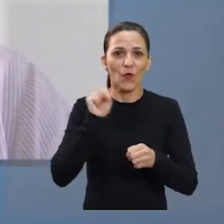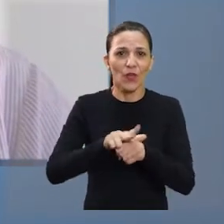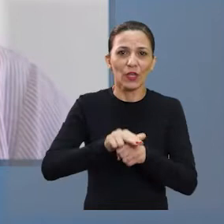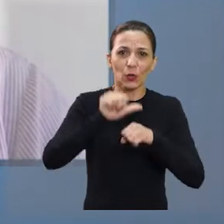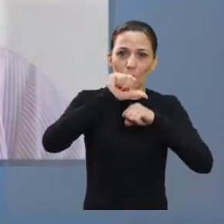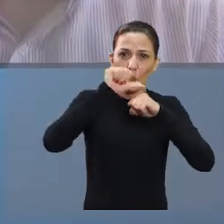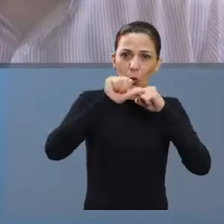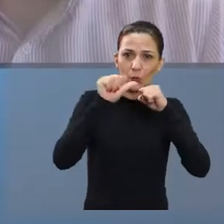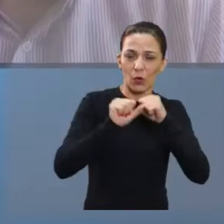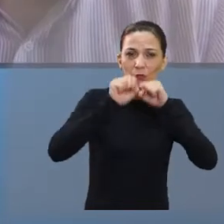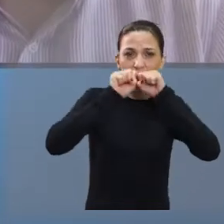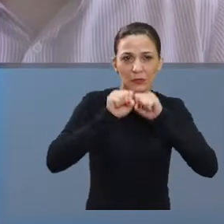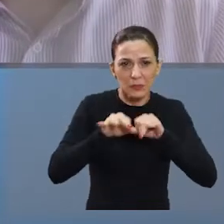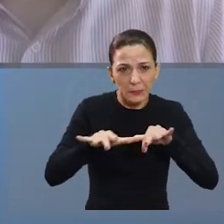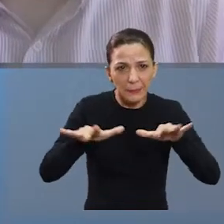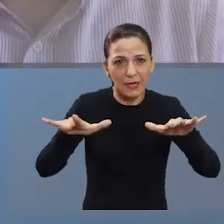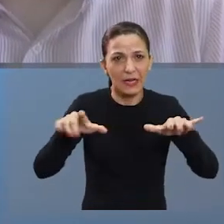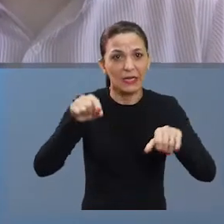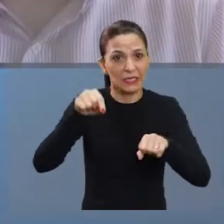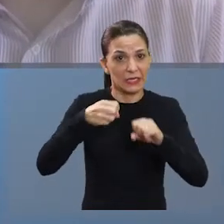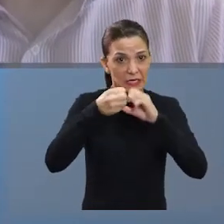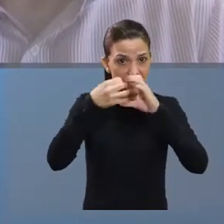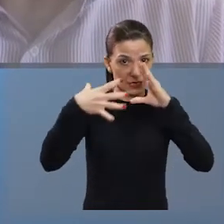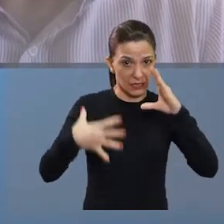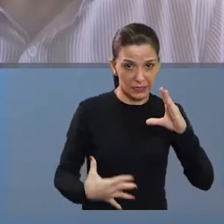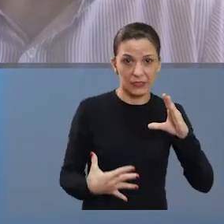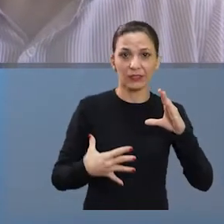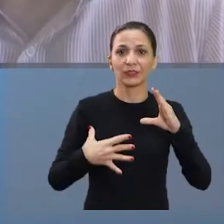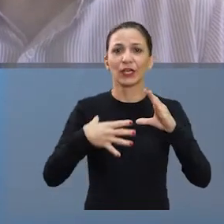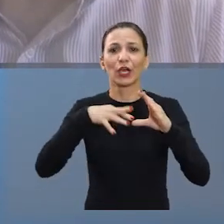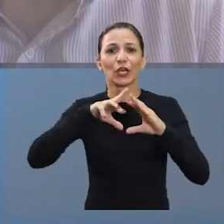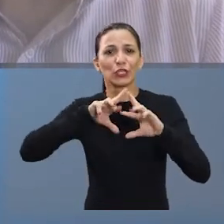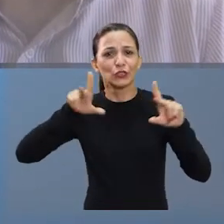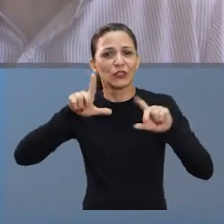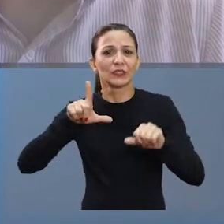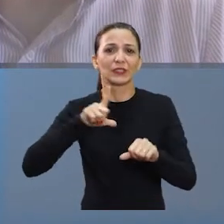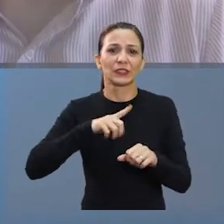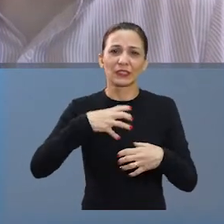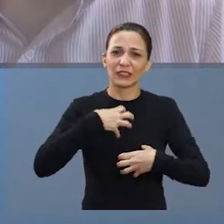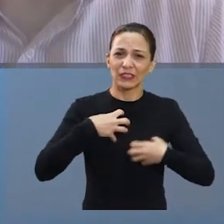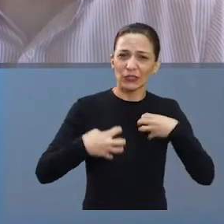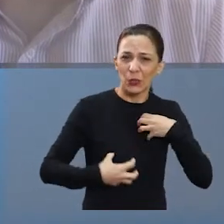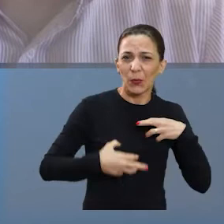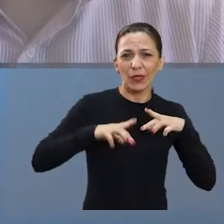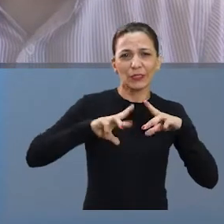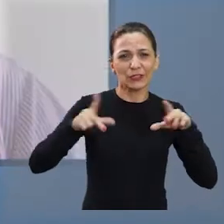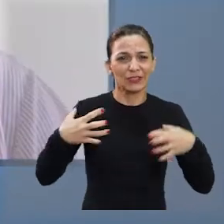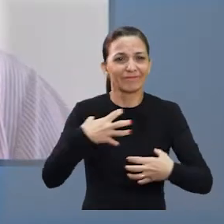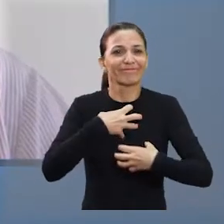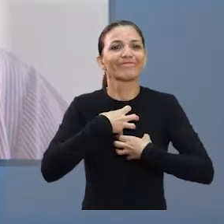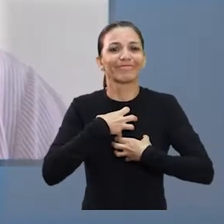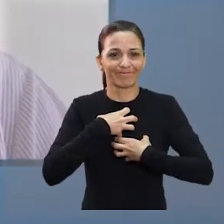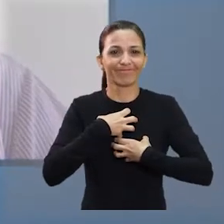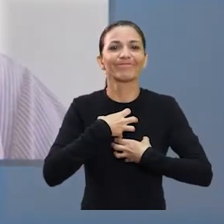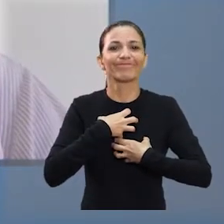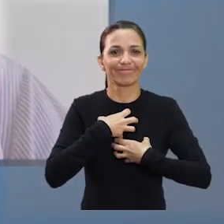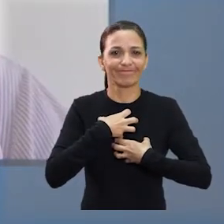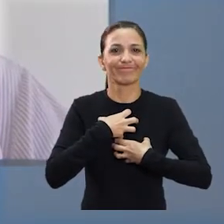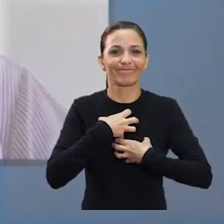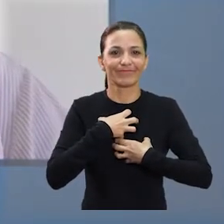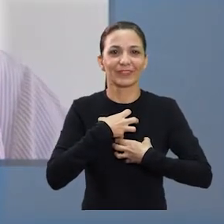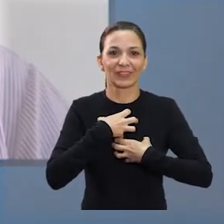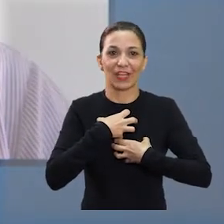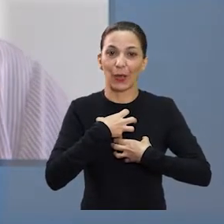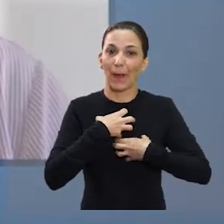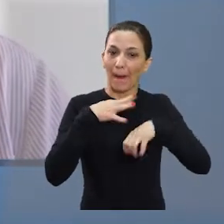assim, em um momento chegou no Brasil e a gente viu essa explosão enorme de casos de uma variante que